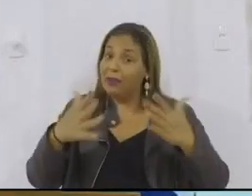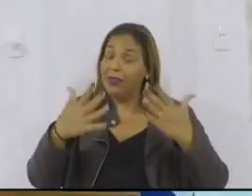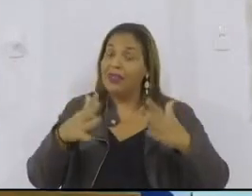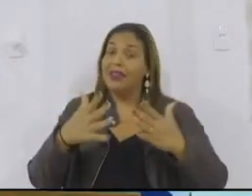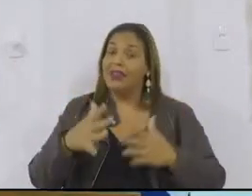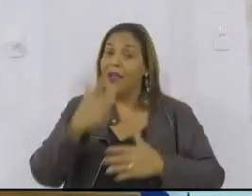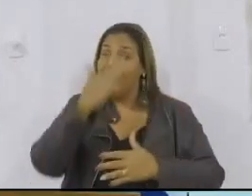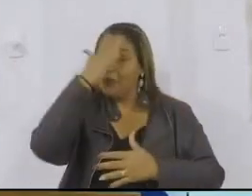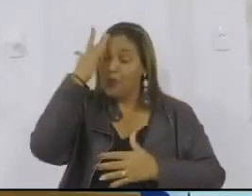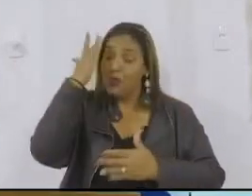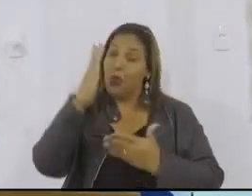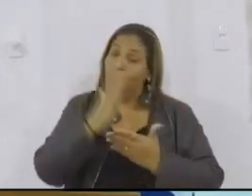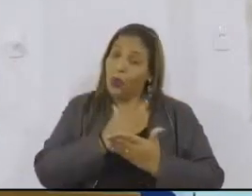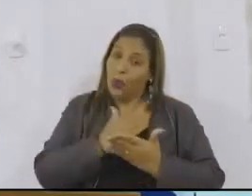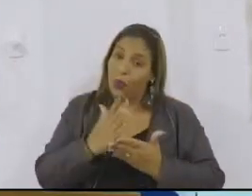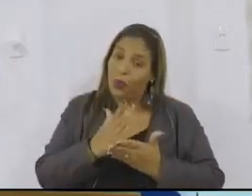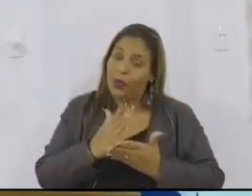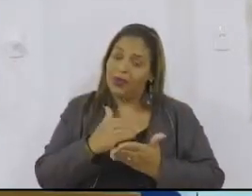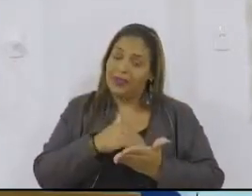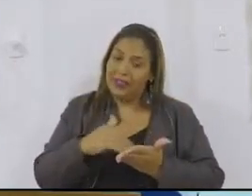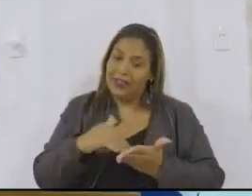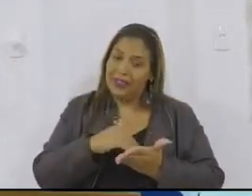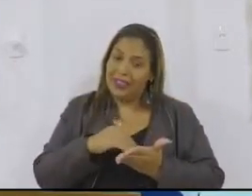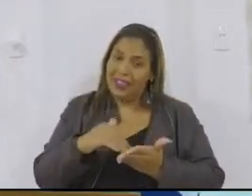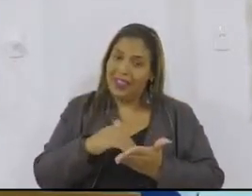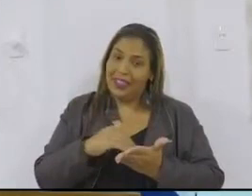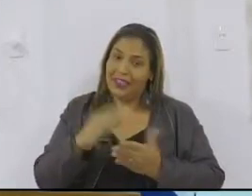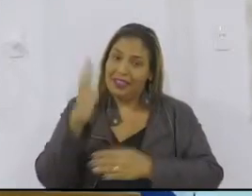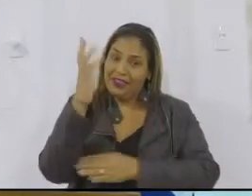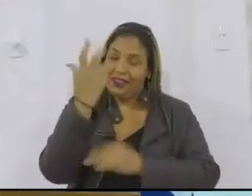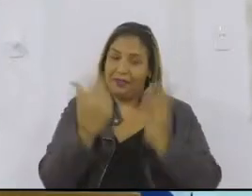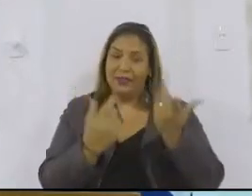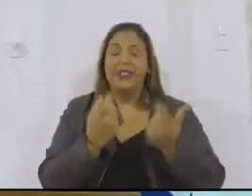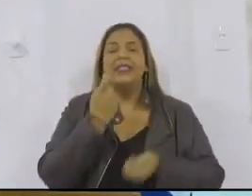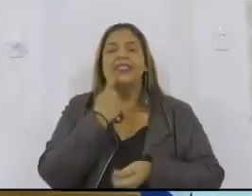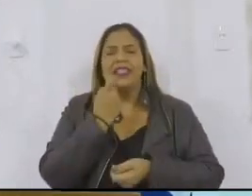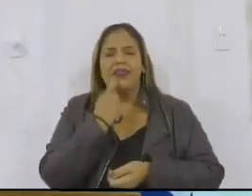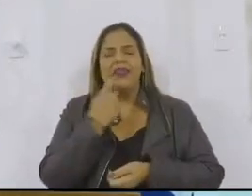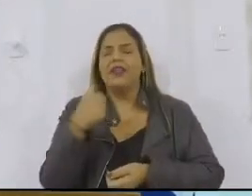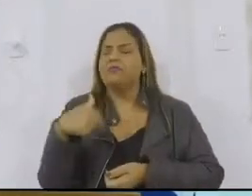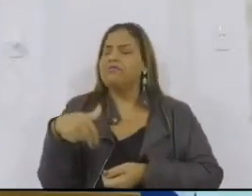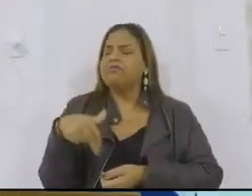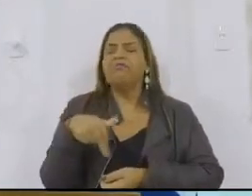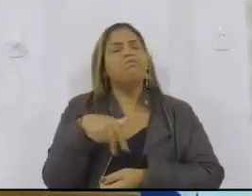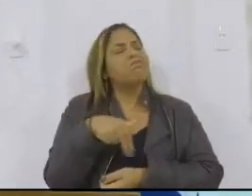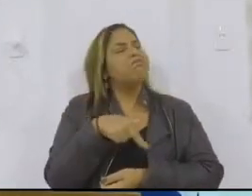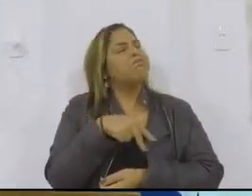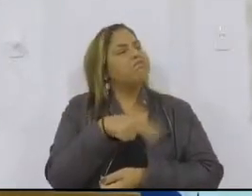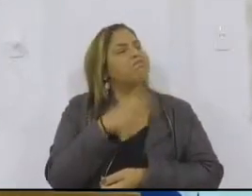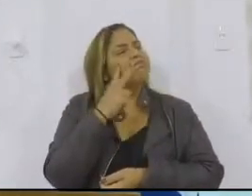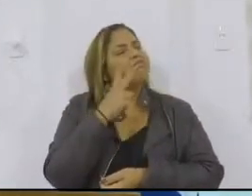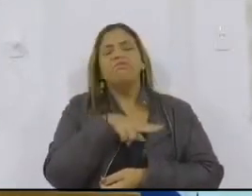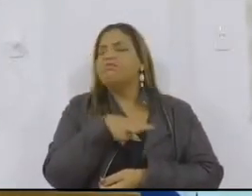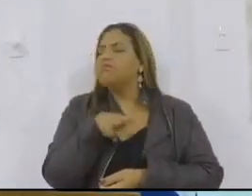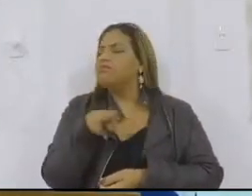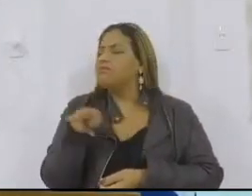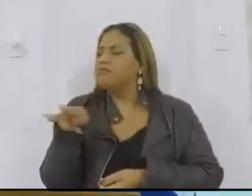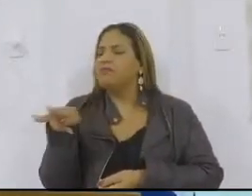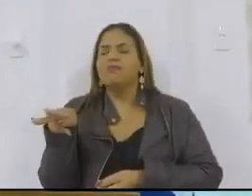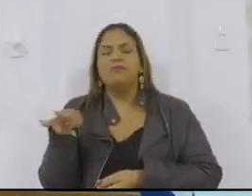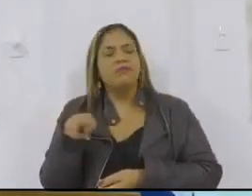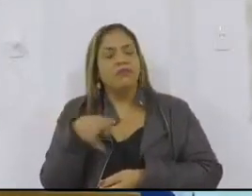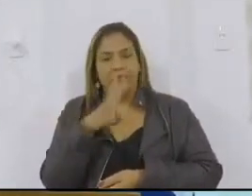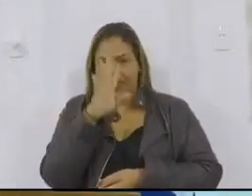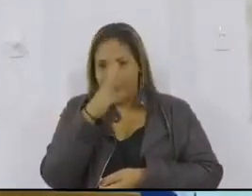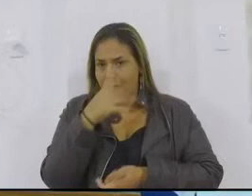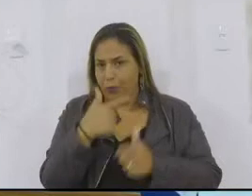Parabenizar o secretário de Meio Ambiente. Na sexta-feira, andando pelas ruas, eu fui resolver